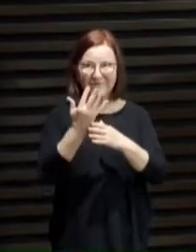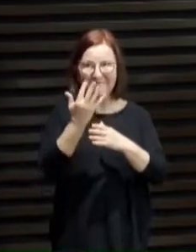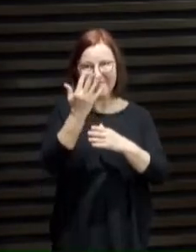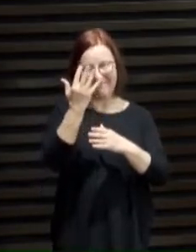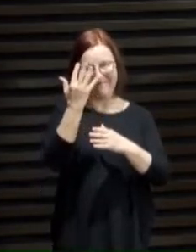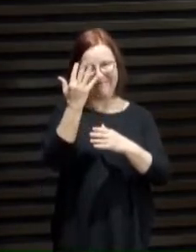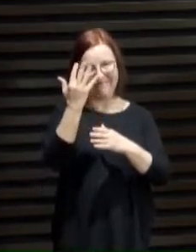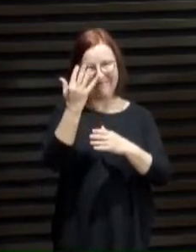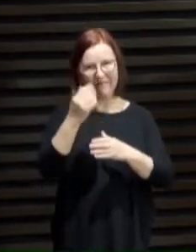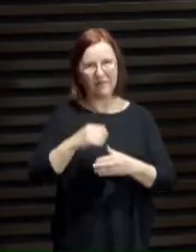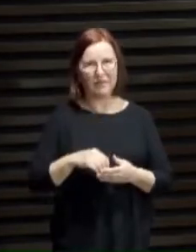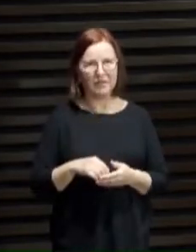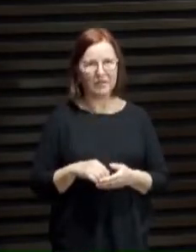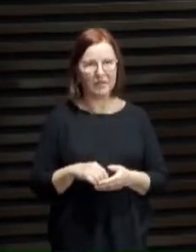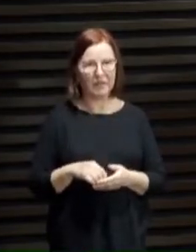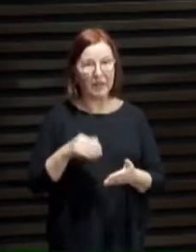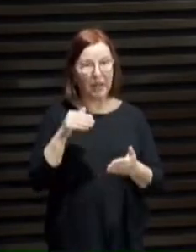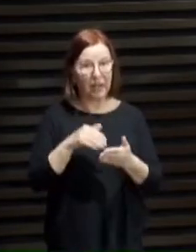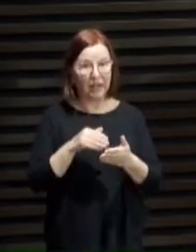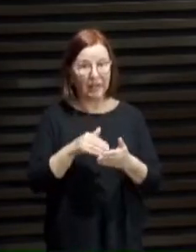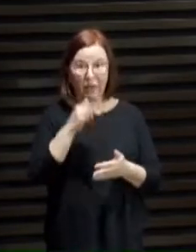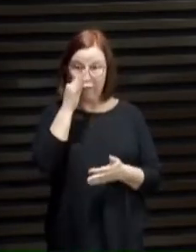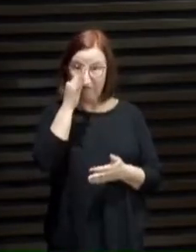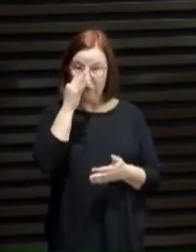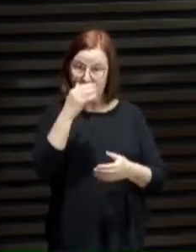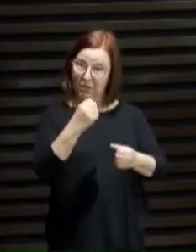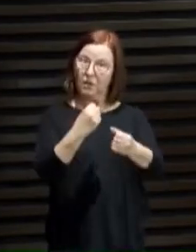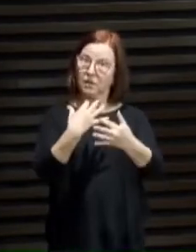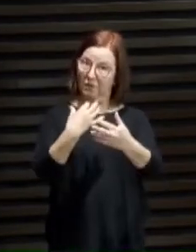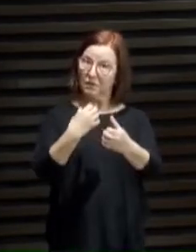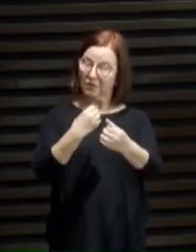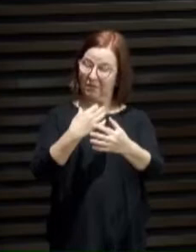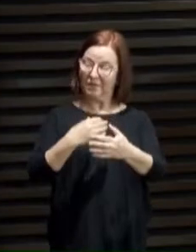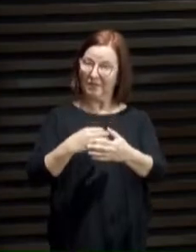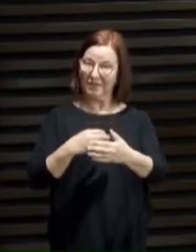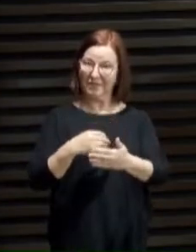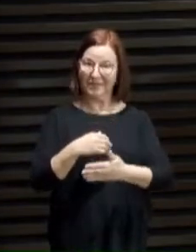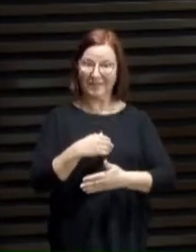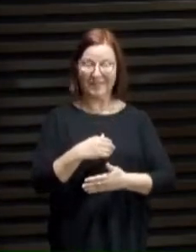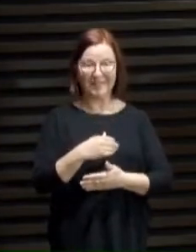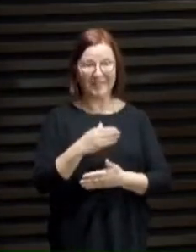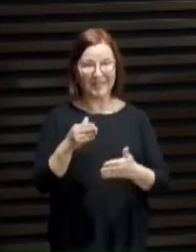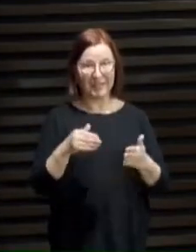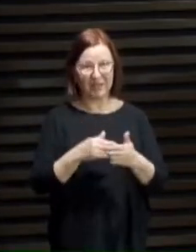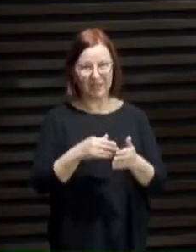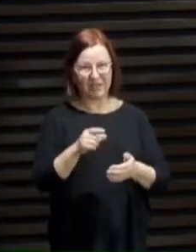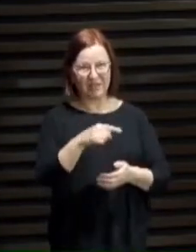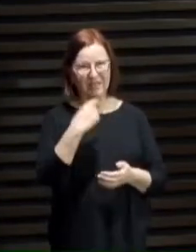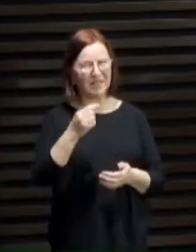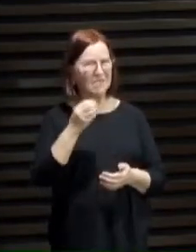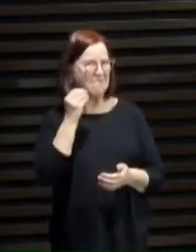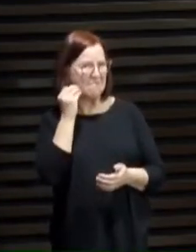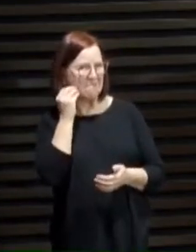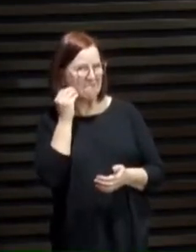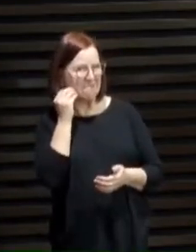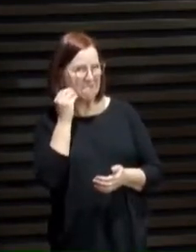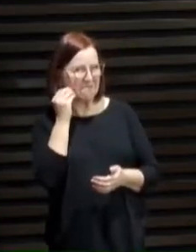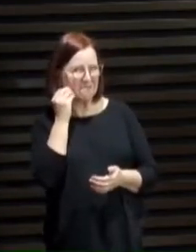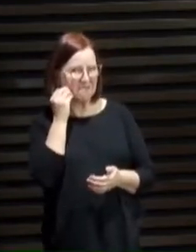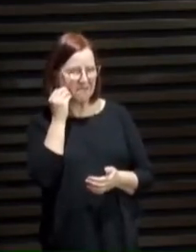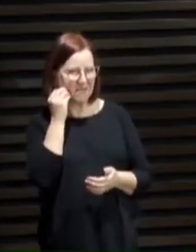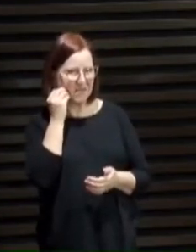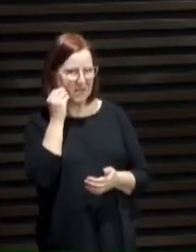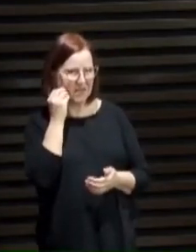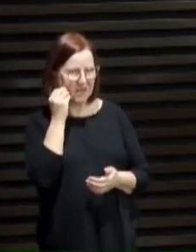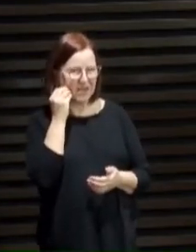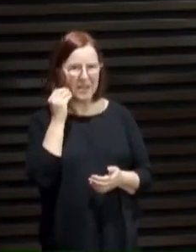Até o lírio do campo ensina para a gente que toda a nossa tentativa de marcar o nosso crescimento pela percepção alheia do